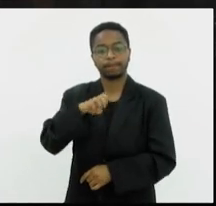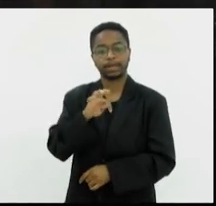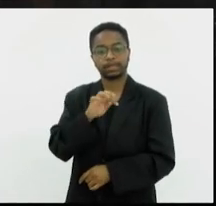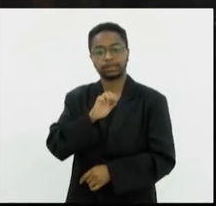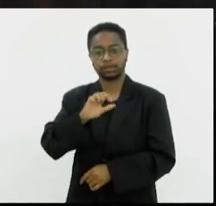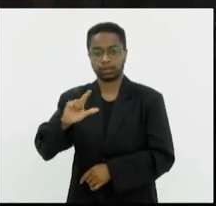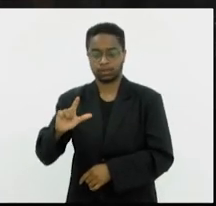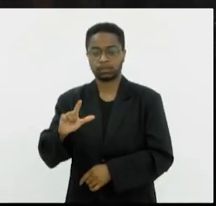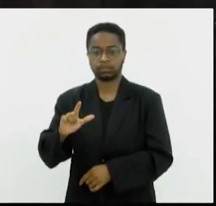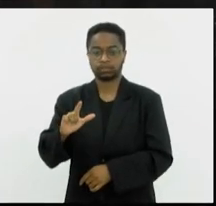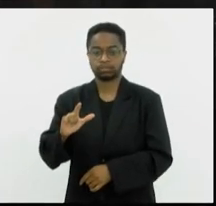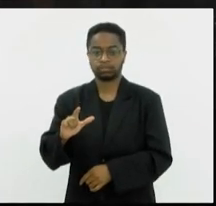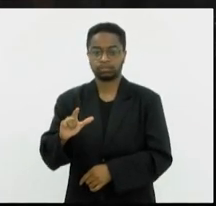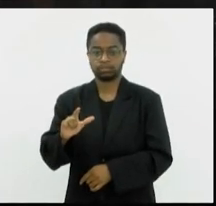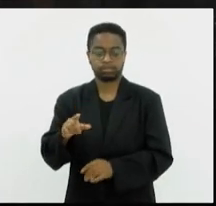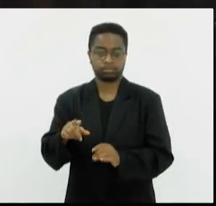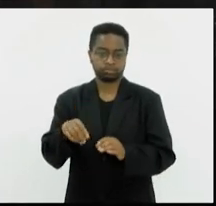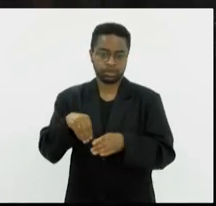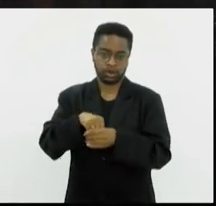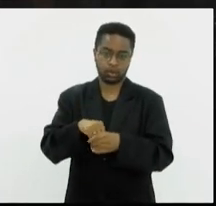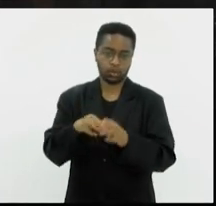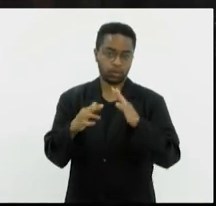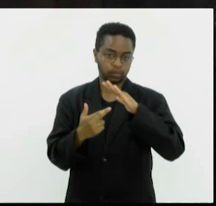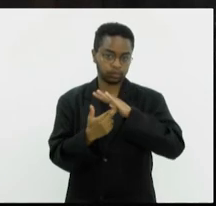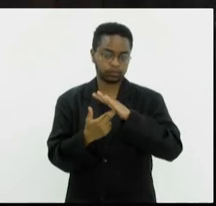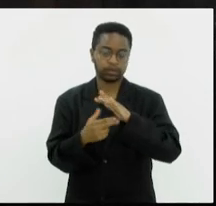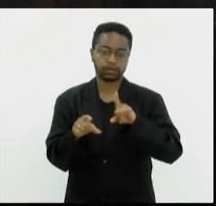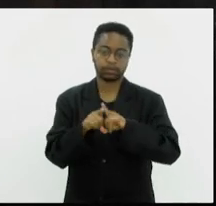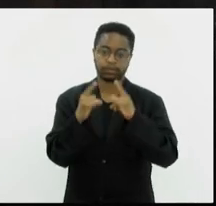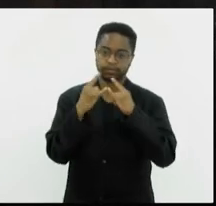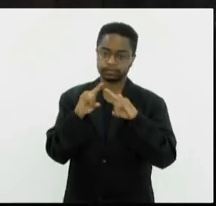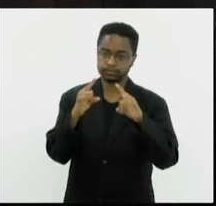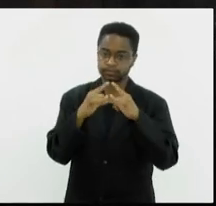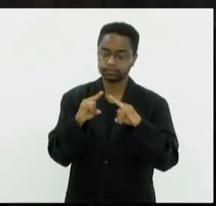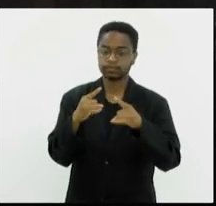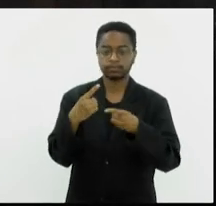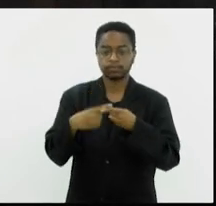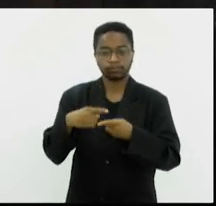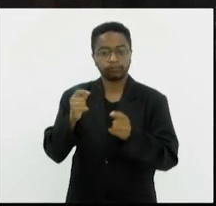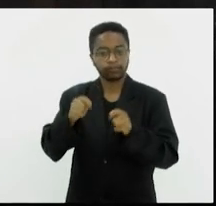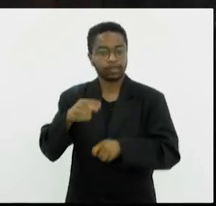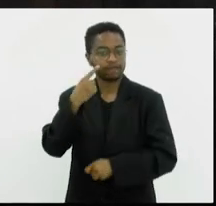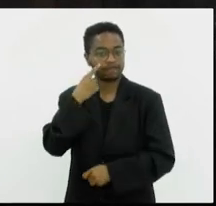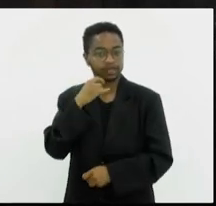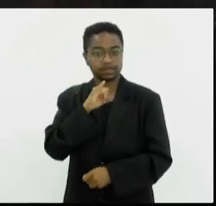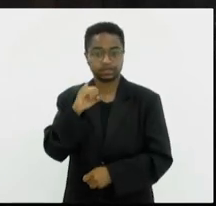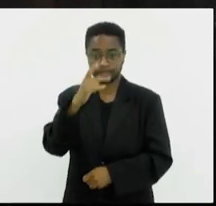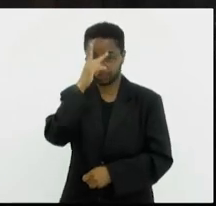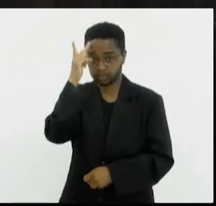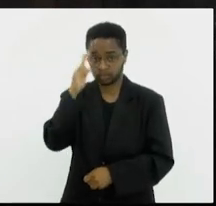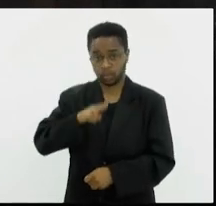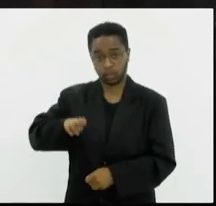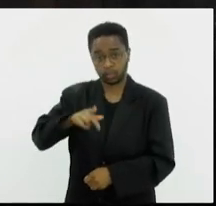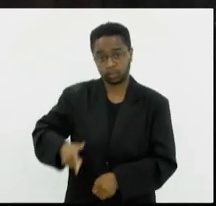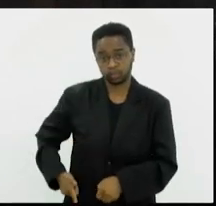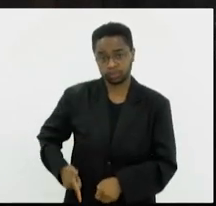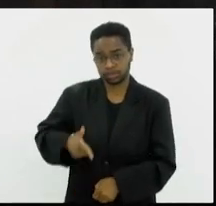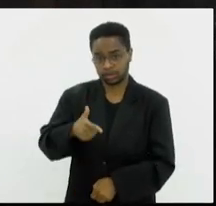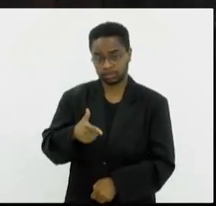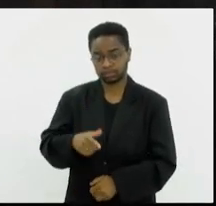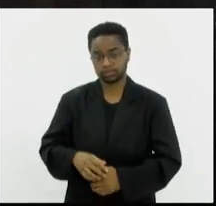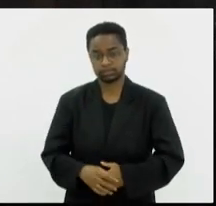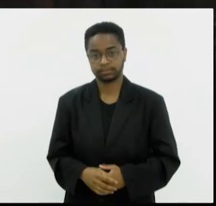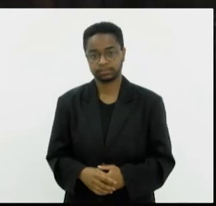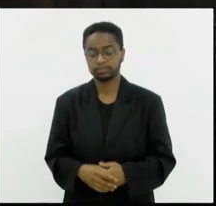exatamente nas rodoviárias nos terminais para verificar se as pessoas estão transitando ali armada